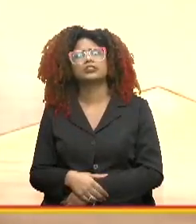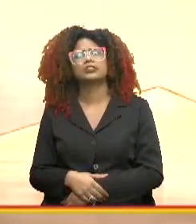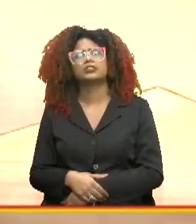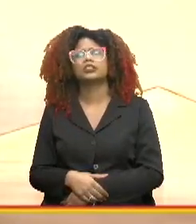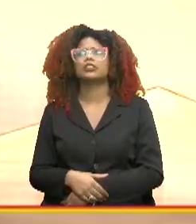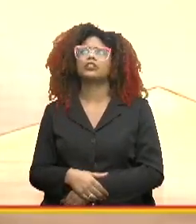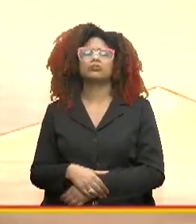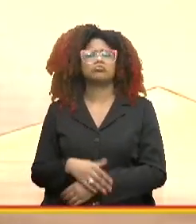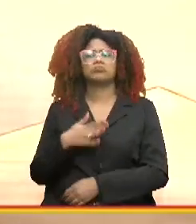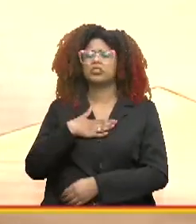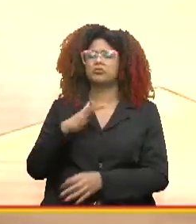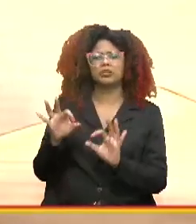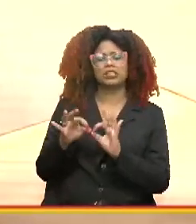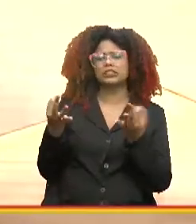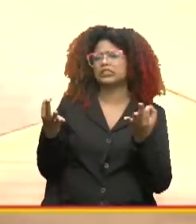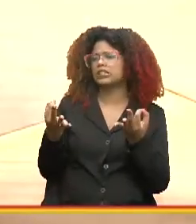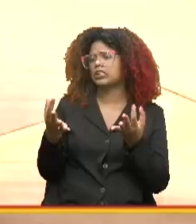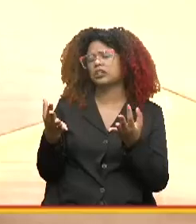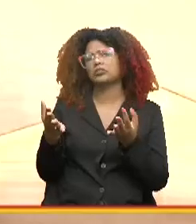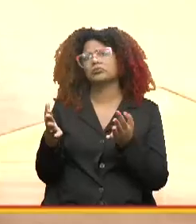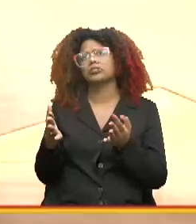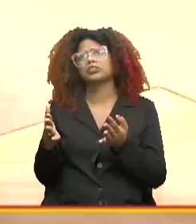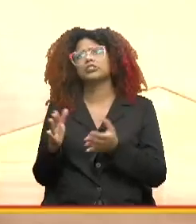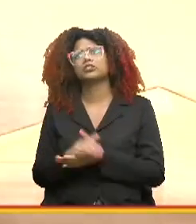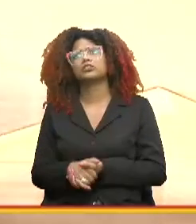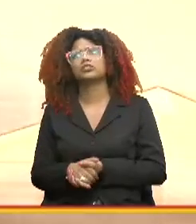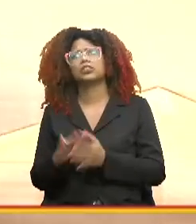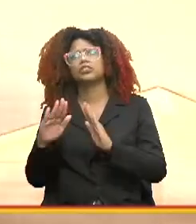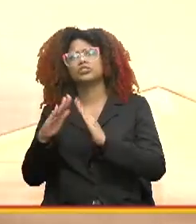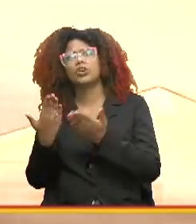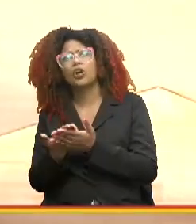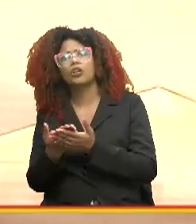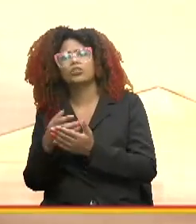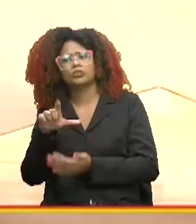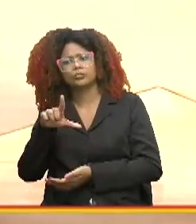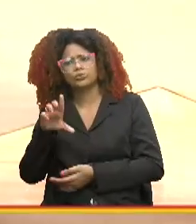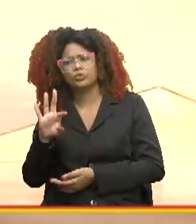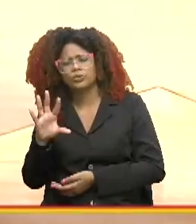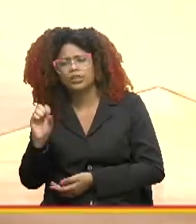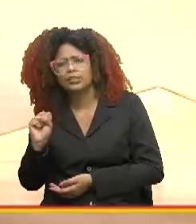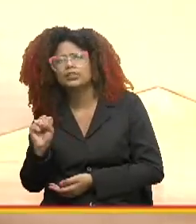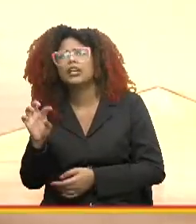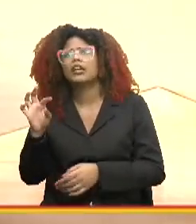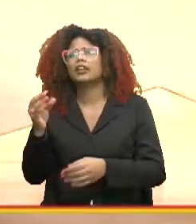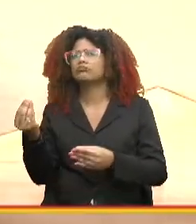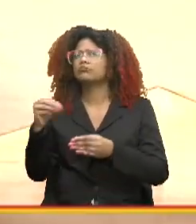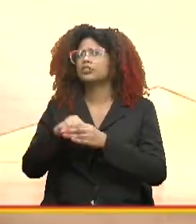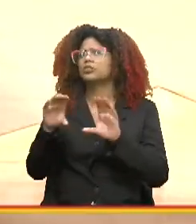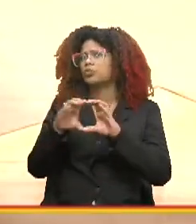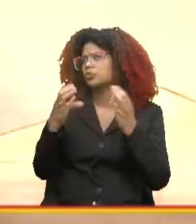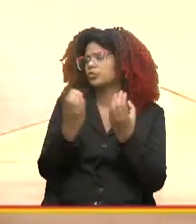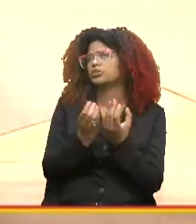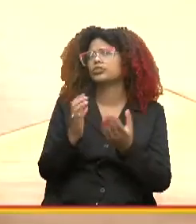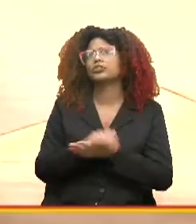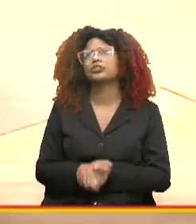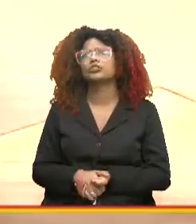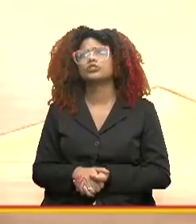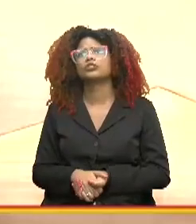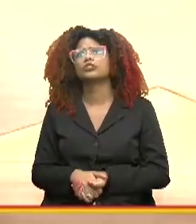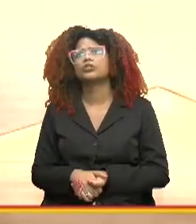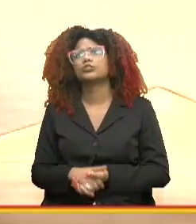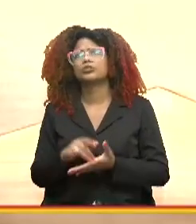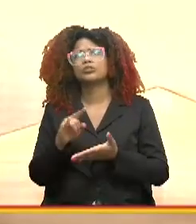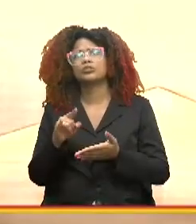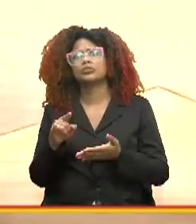humilde né então a escola do Lucas é dentro da comunidade assim então o Lucas ele tem um documento dele não tem mãe